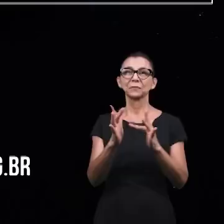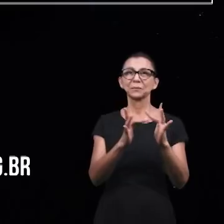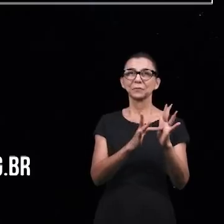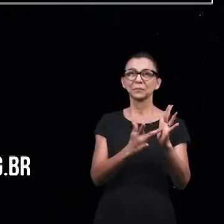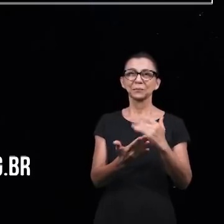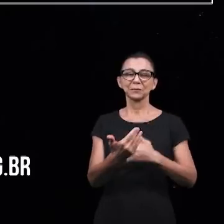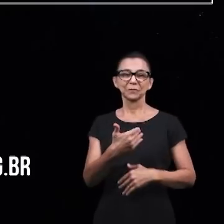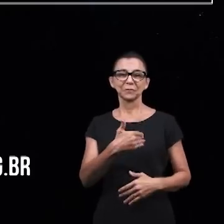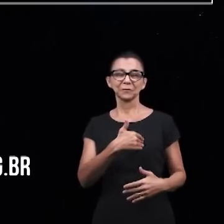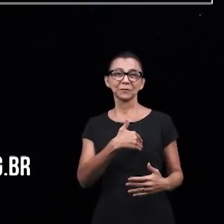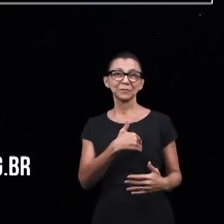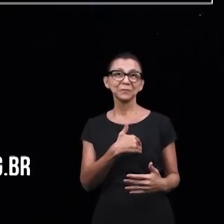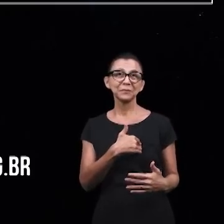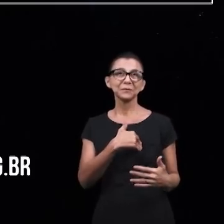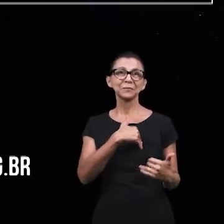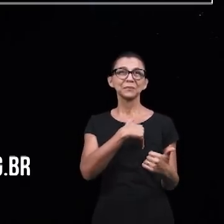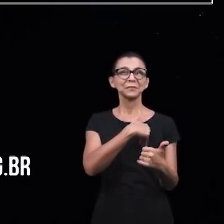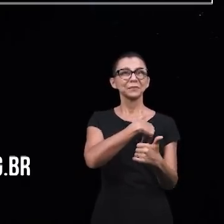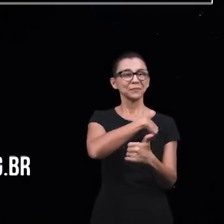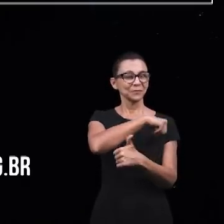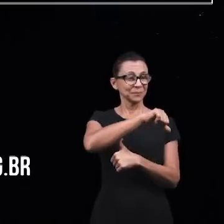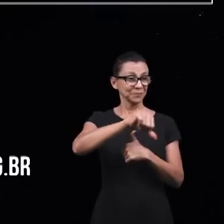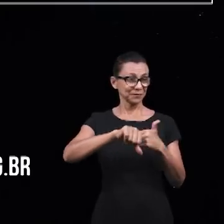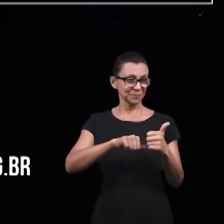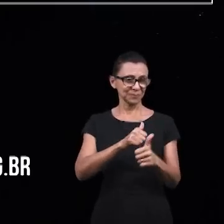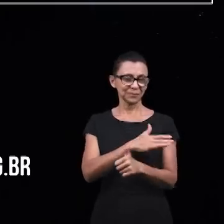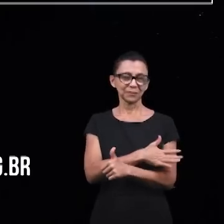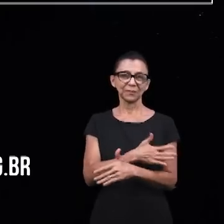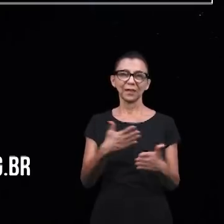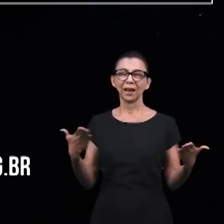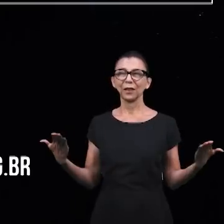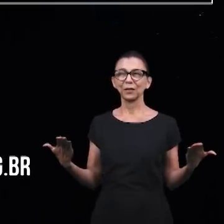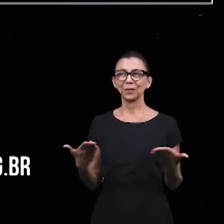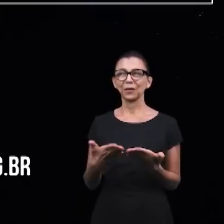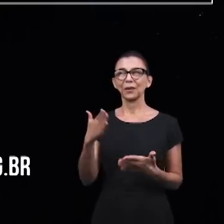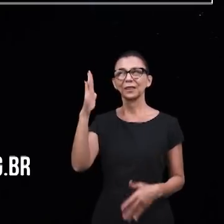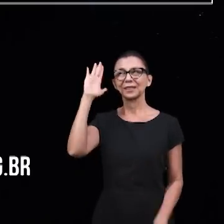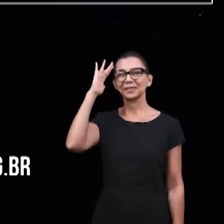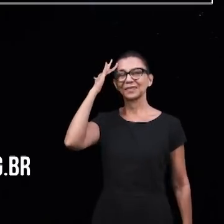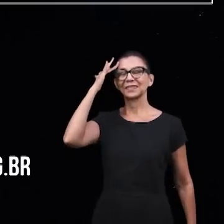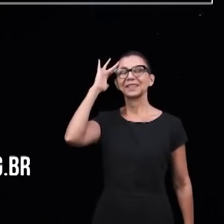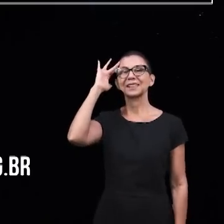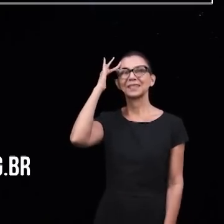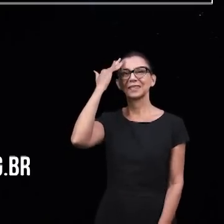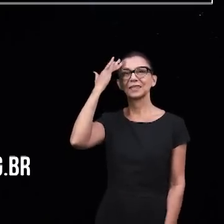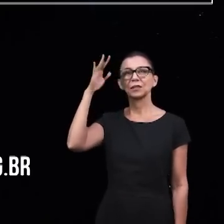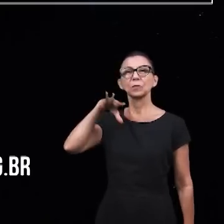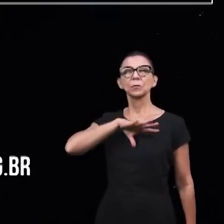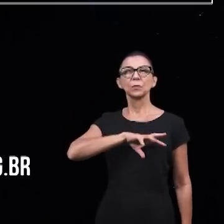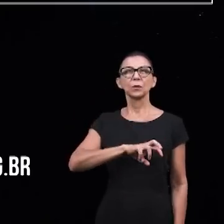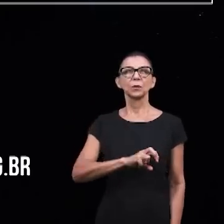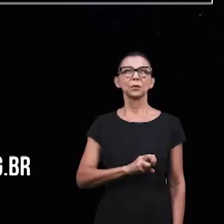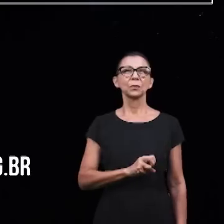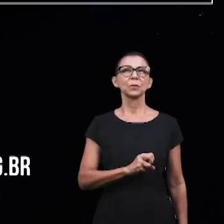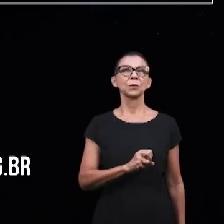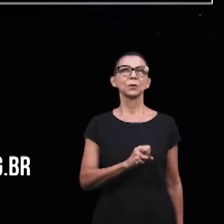Jesus. Nasci de novo pra entender o amor